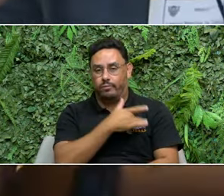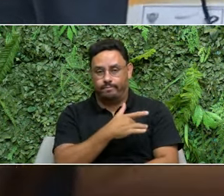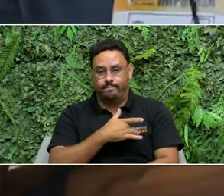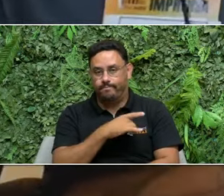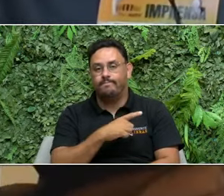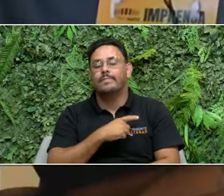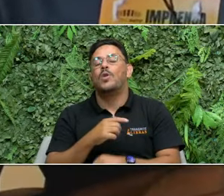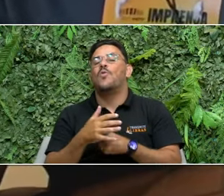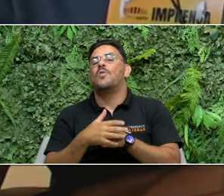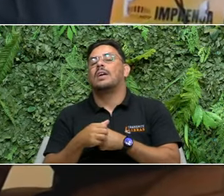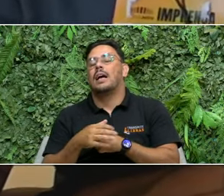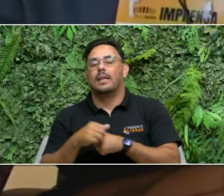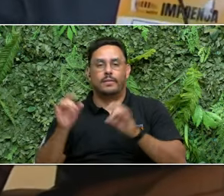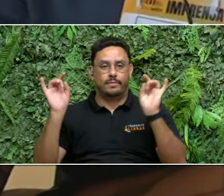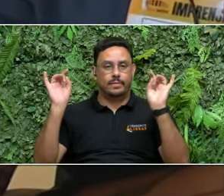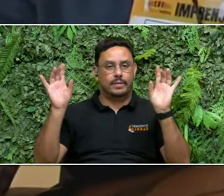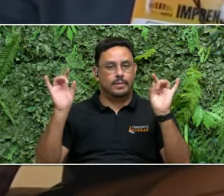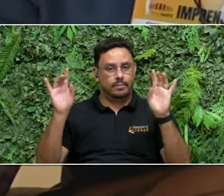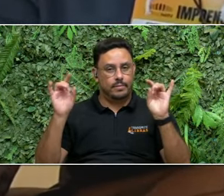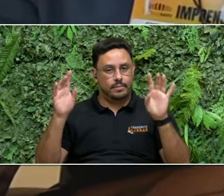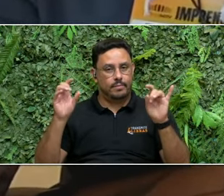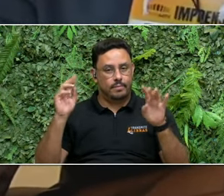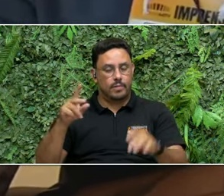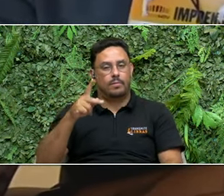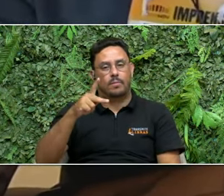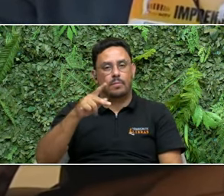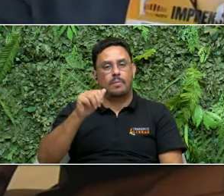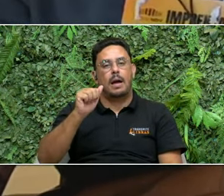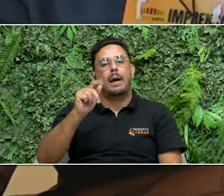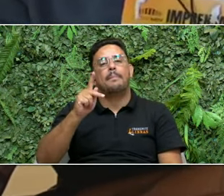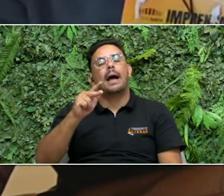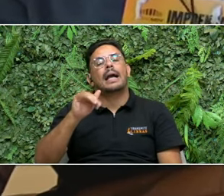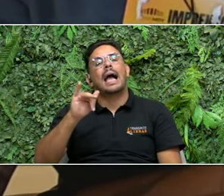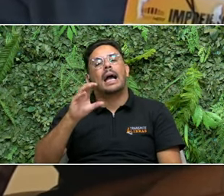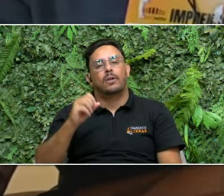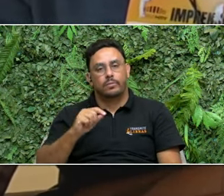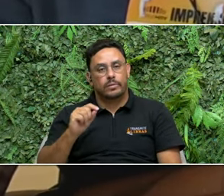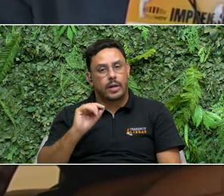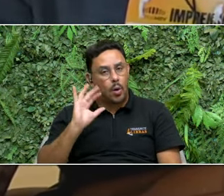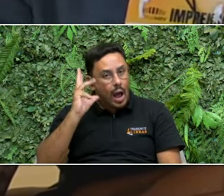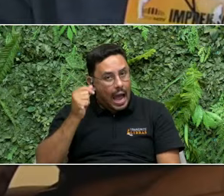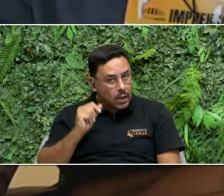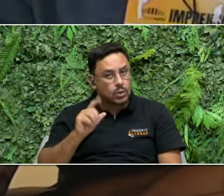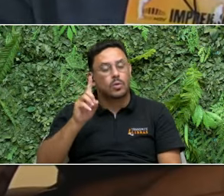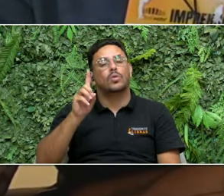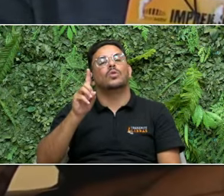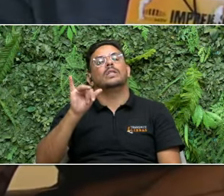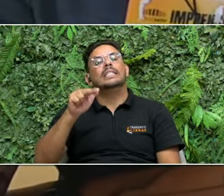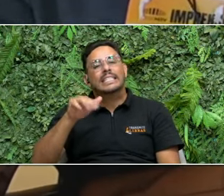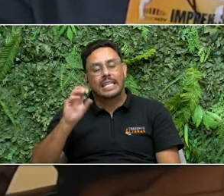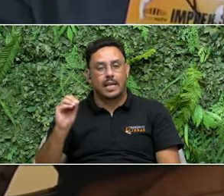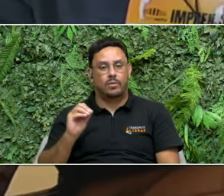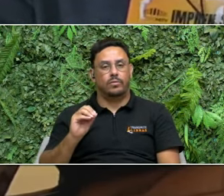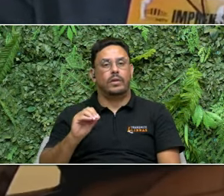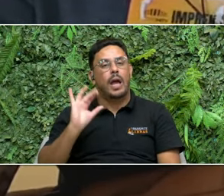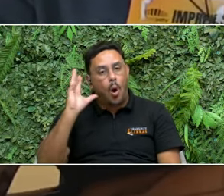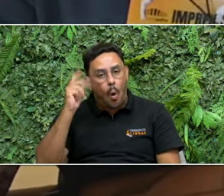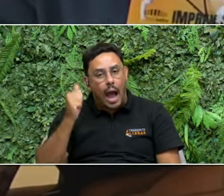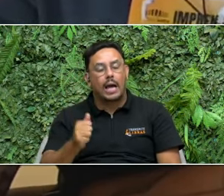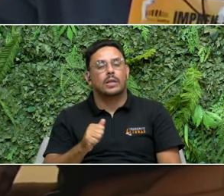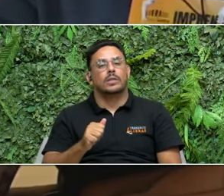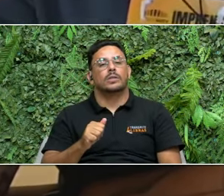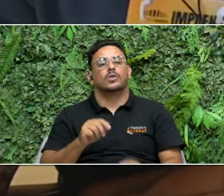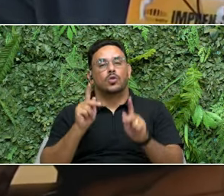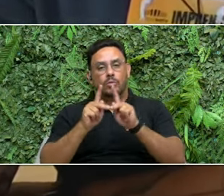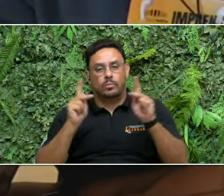tem um carinho especial pelo papagaio então Bob eu iria de din Leno Mas quem deve ser escalado daqui a pouquinho pelo